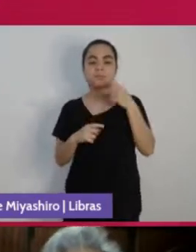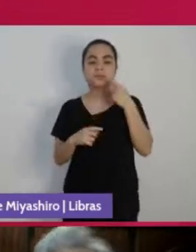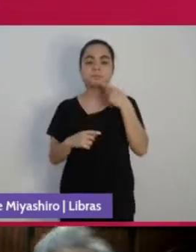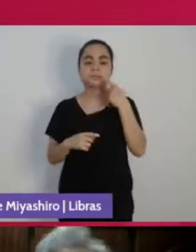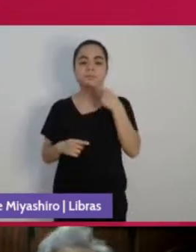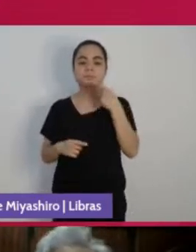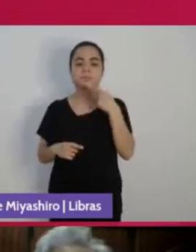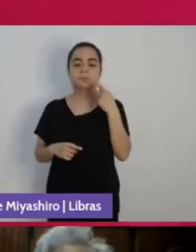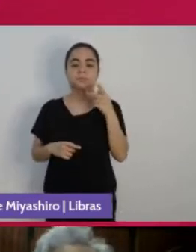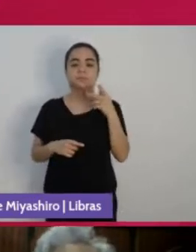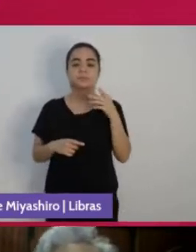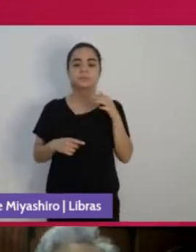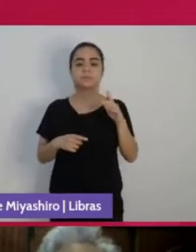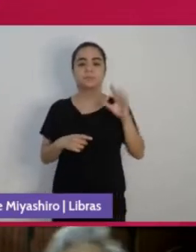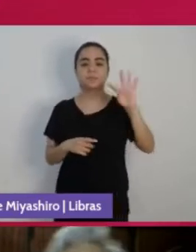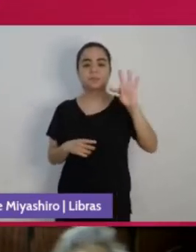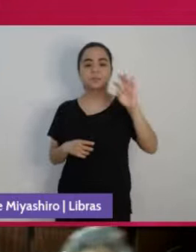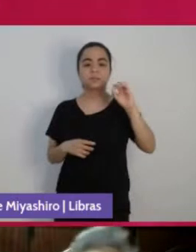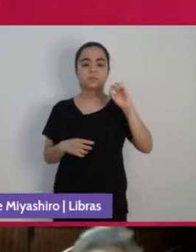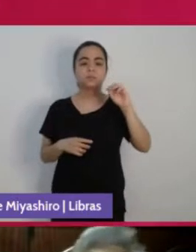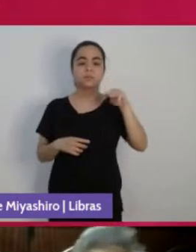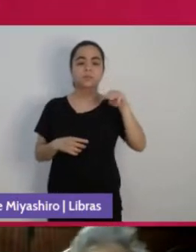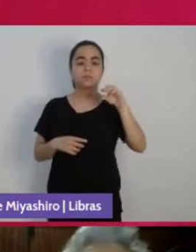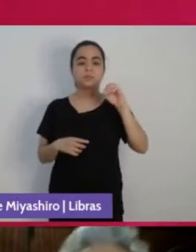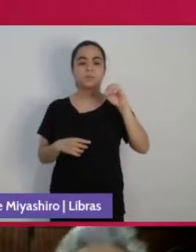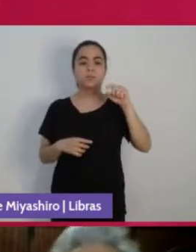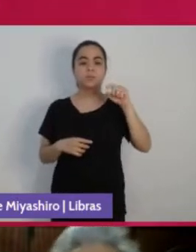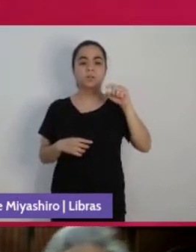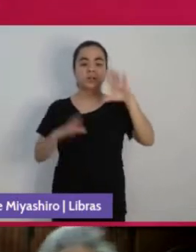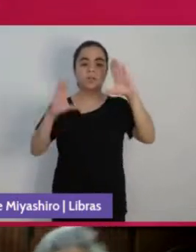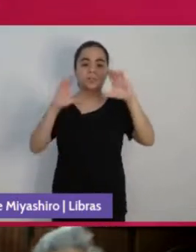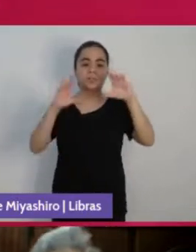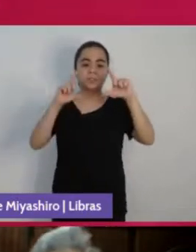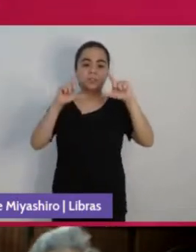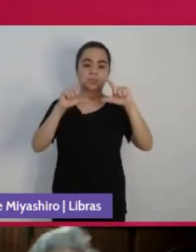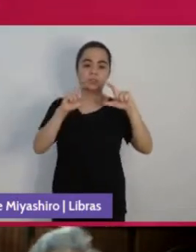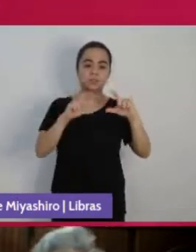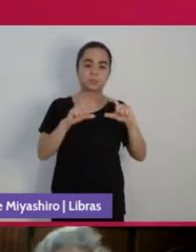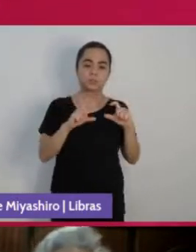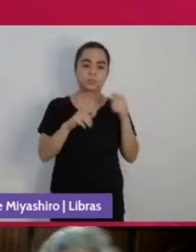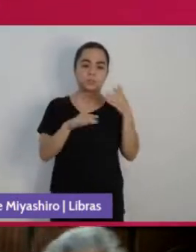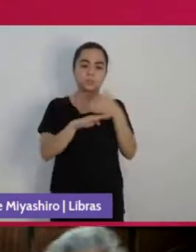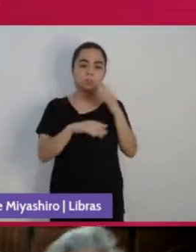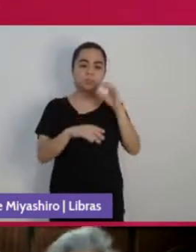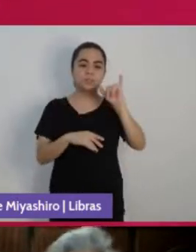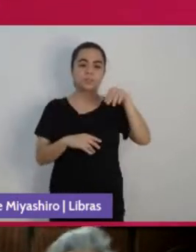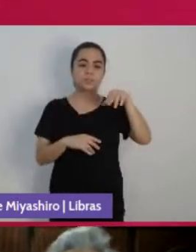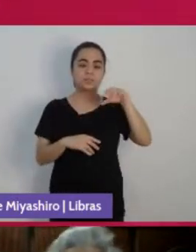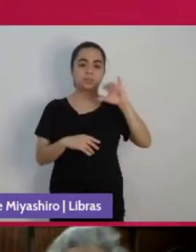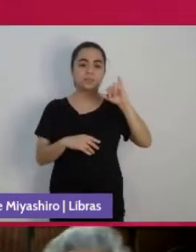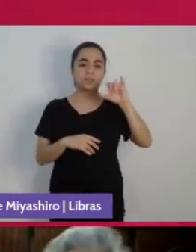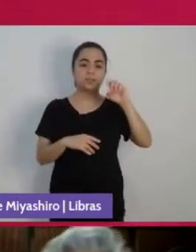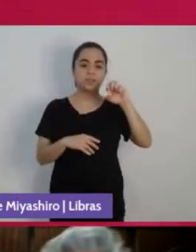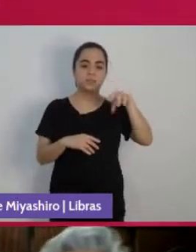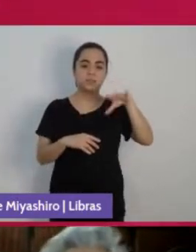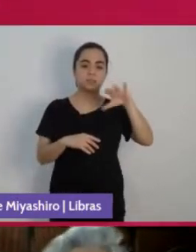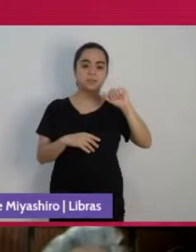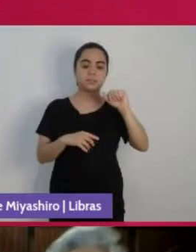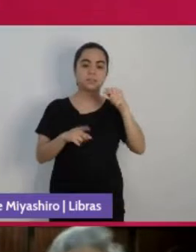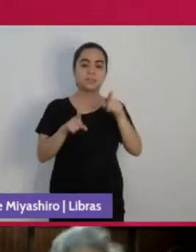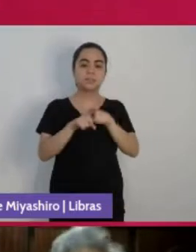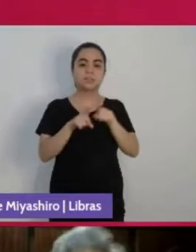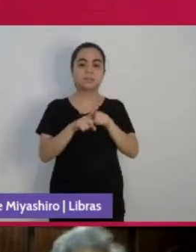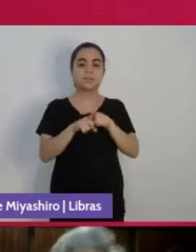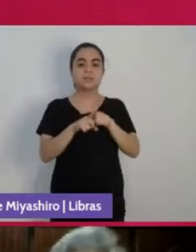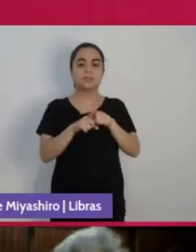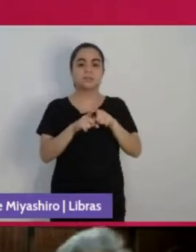na tomossíntese, você diminui as incidências complementares e as reconvocações, porque está